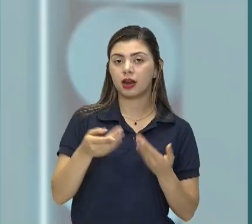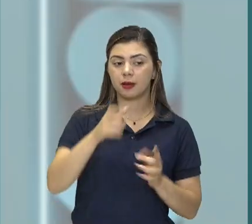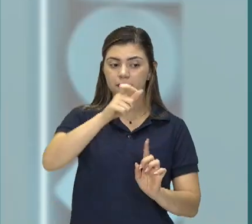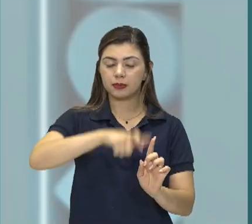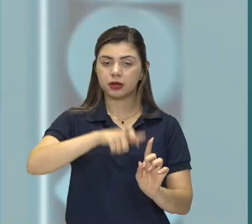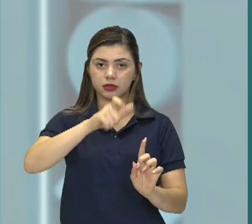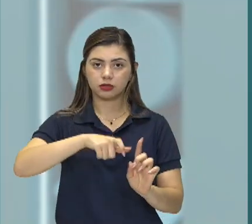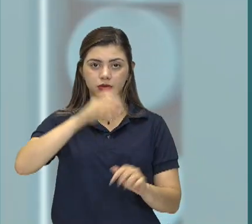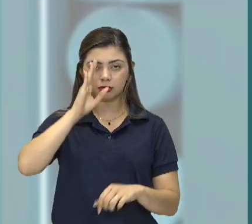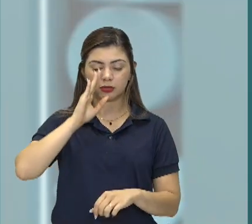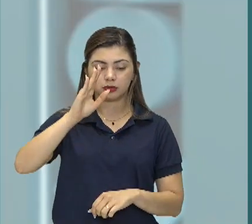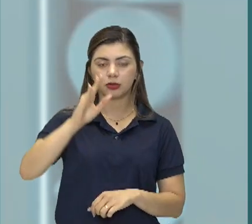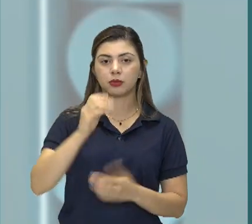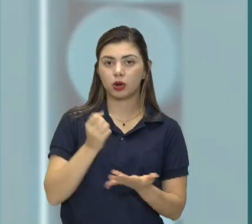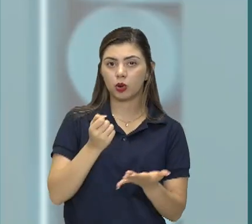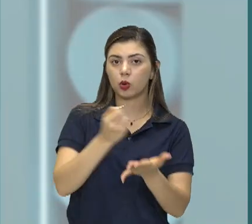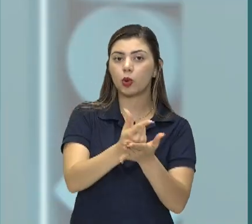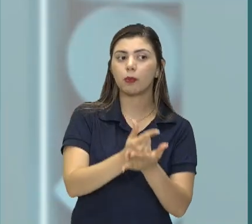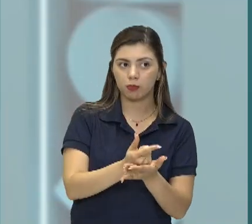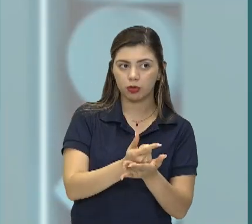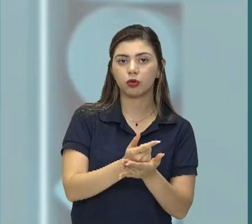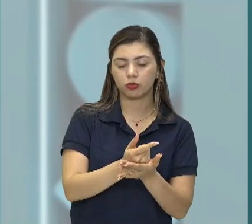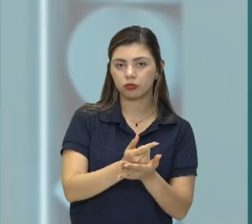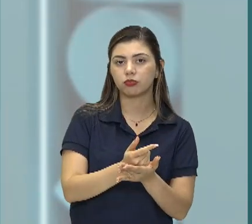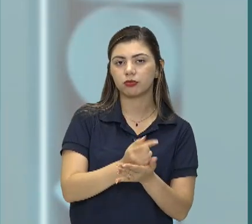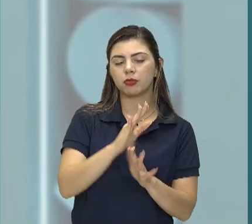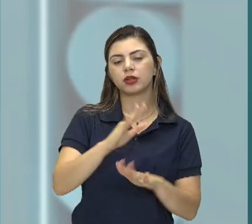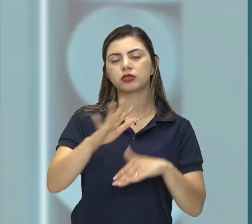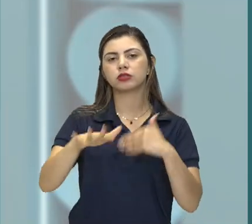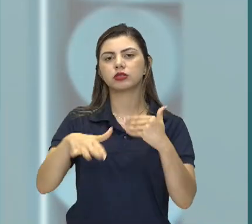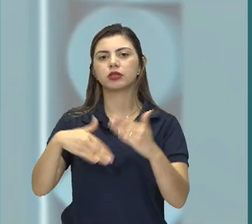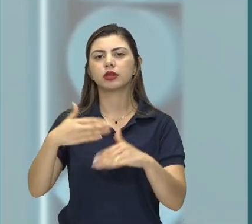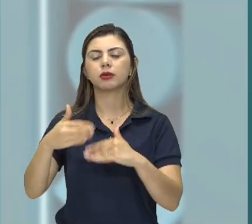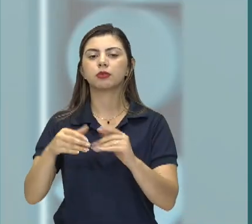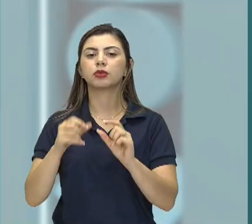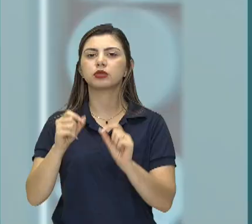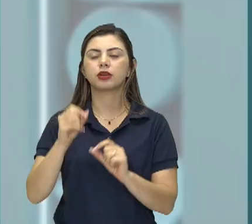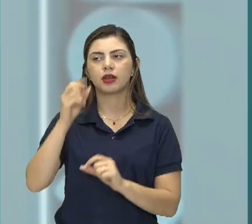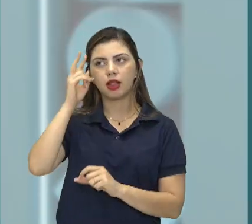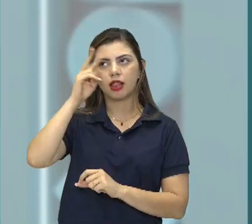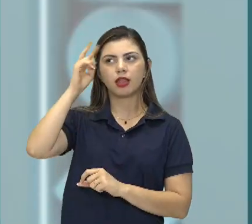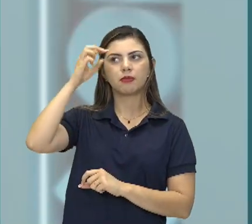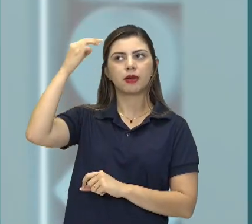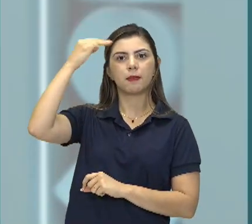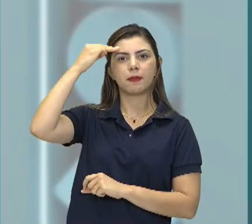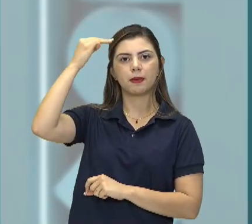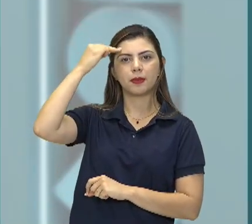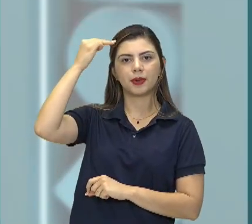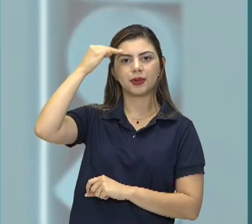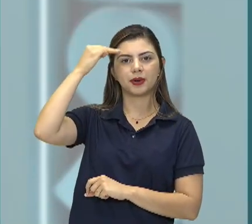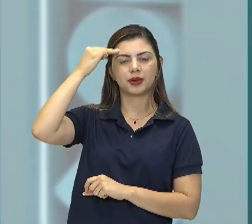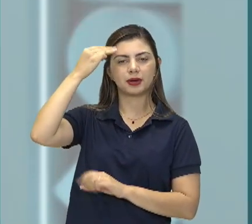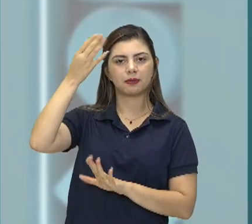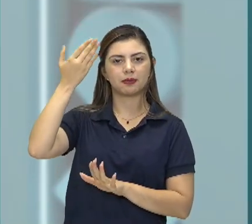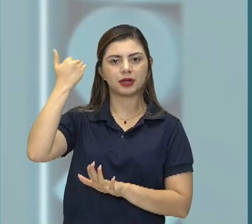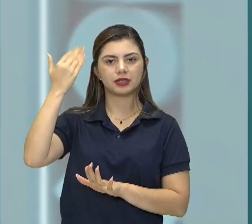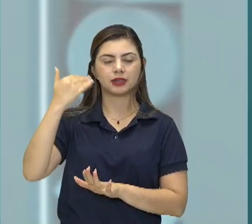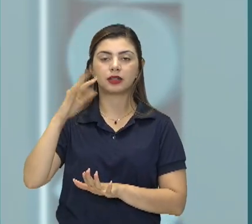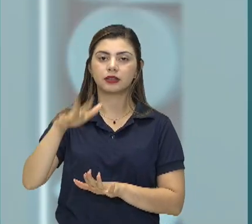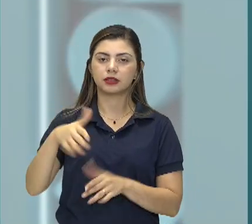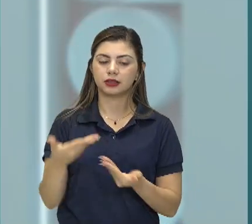um dominó e atravessa a rua. Em seguida, uma memória transforma o agora da personagem em um